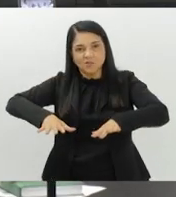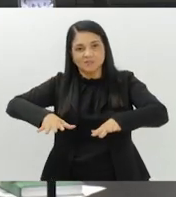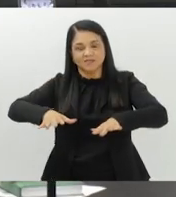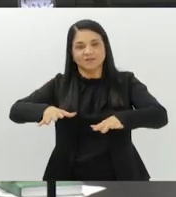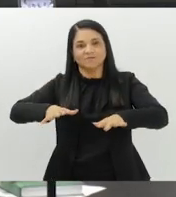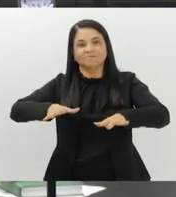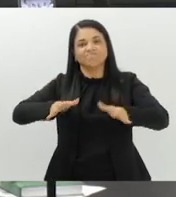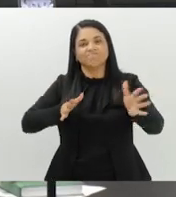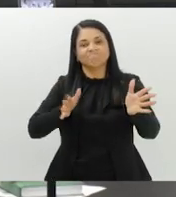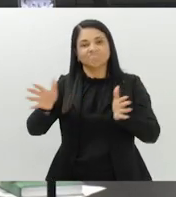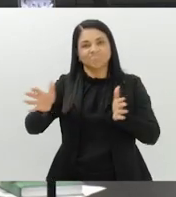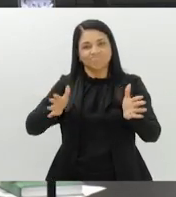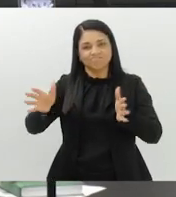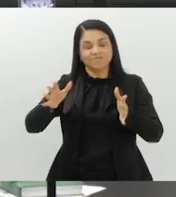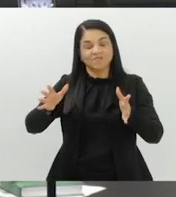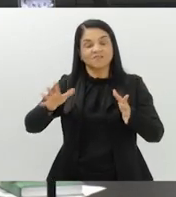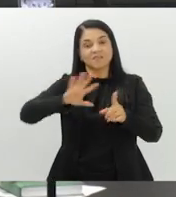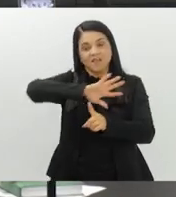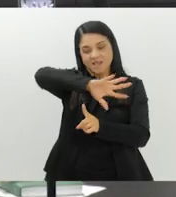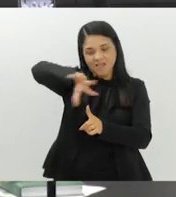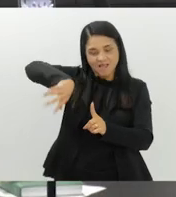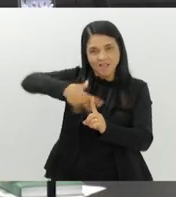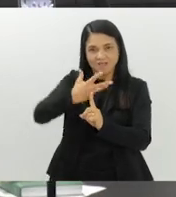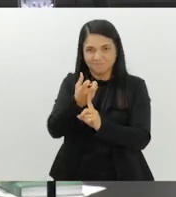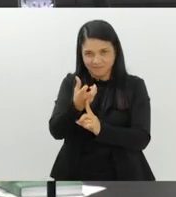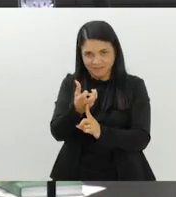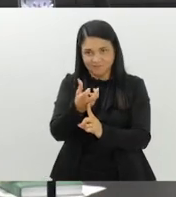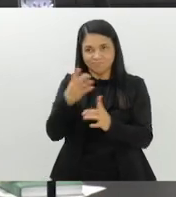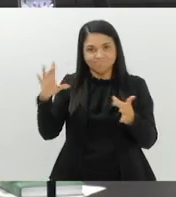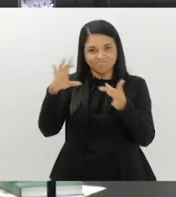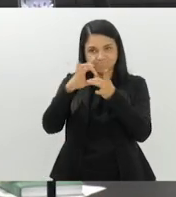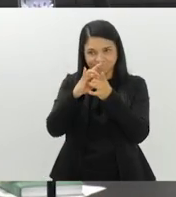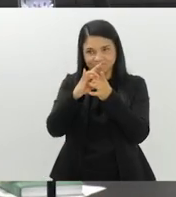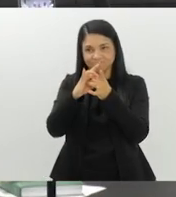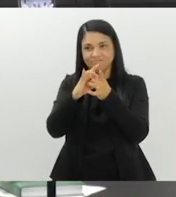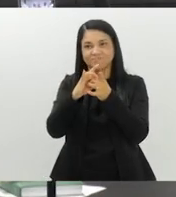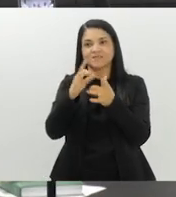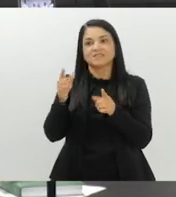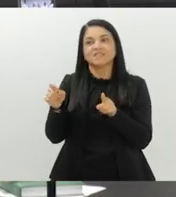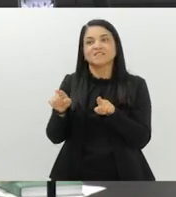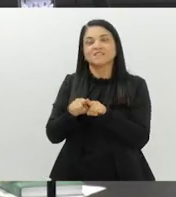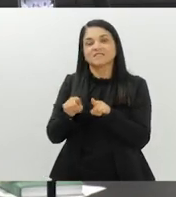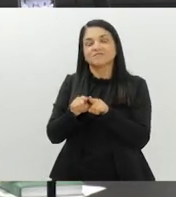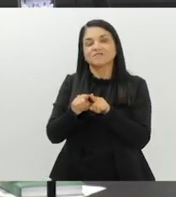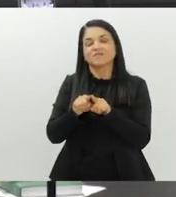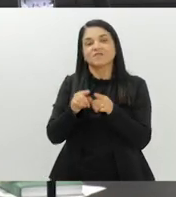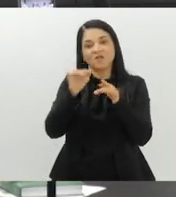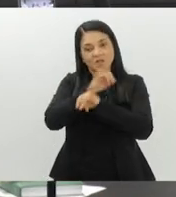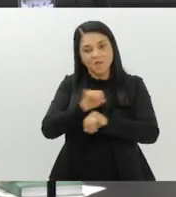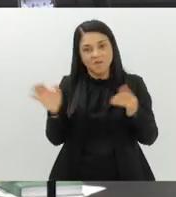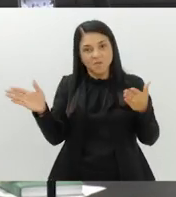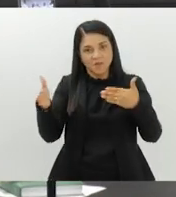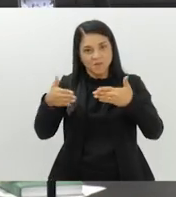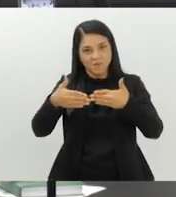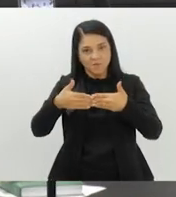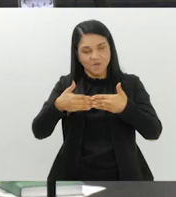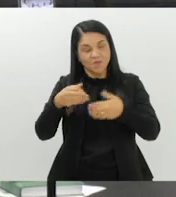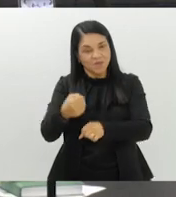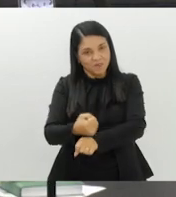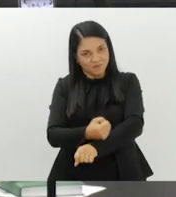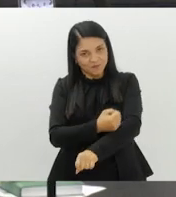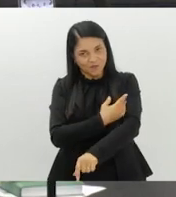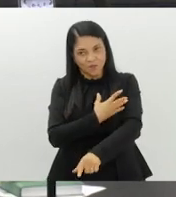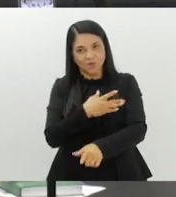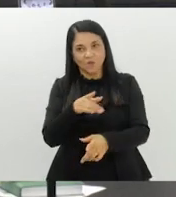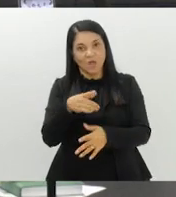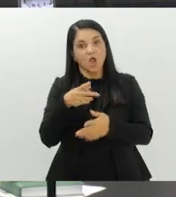pela integração ambiental. E esse é meu também. Então, a gente declara encerrada a sessão, com emoção, mas